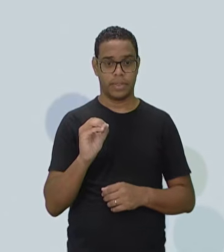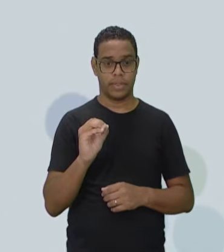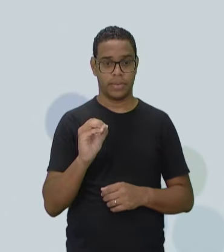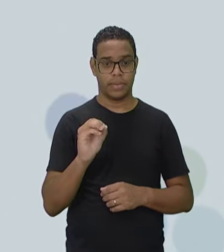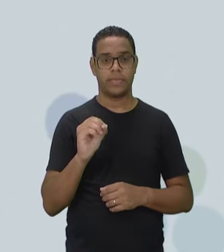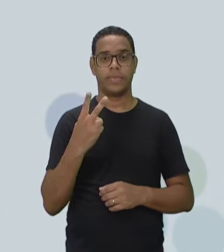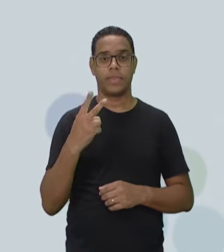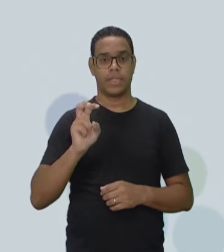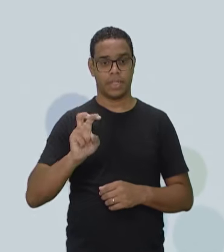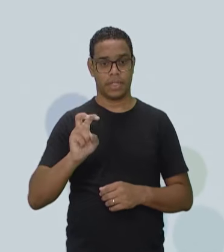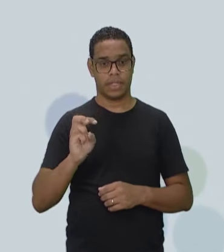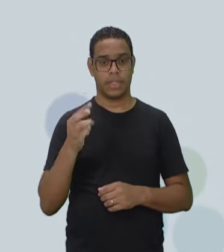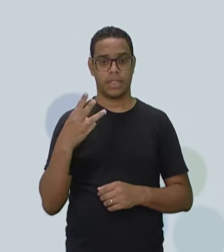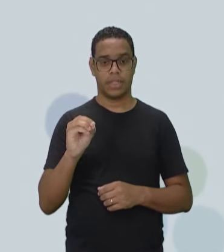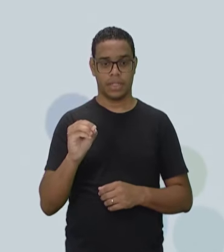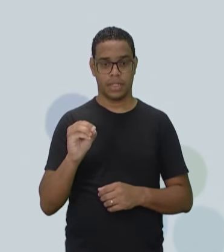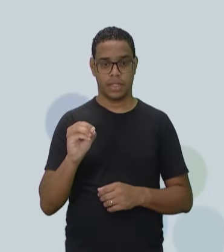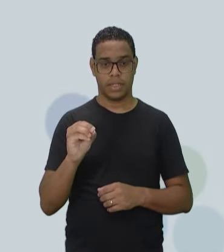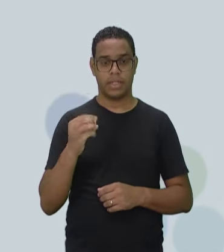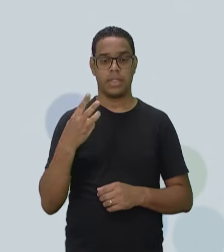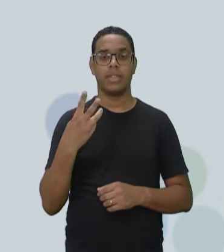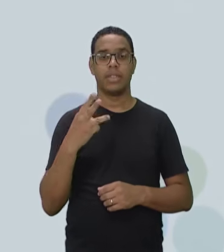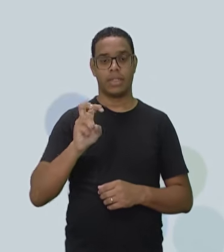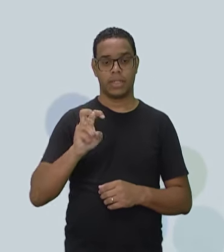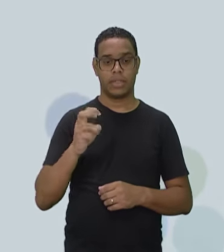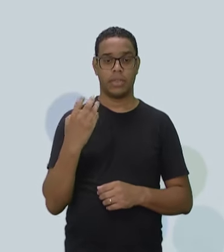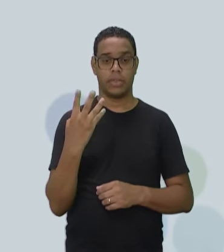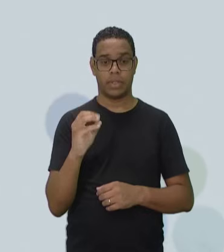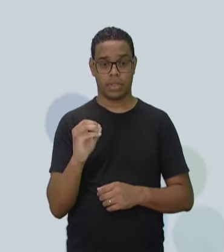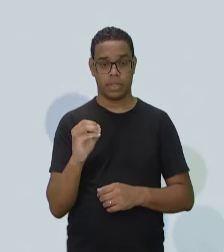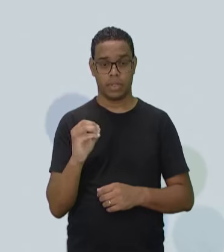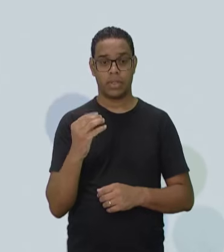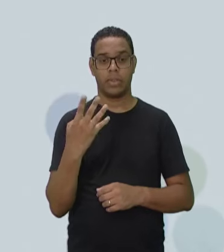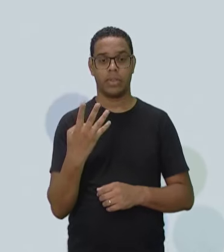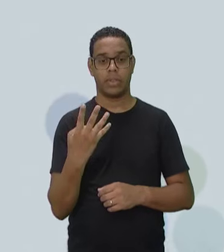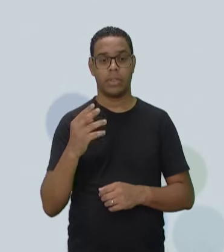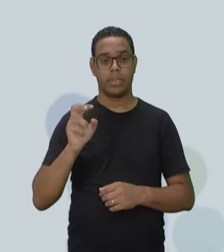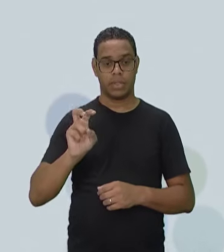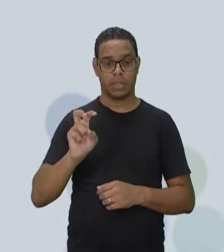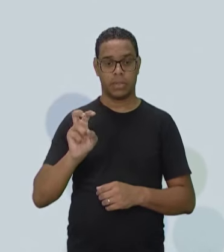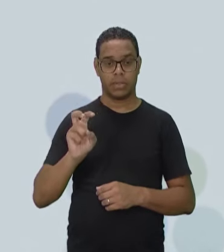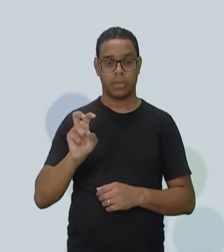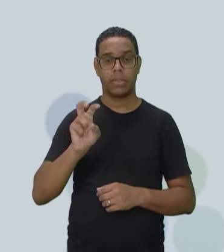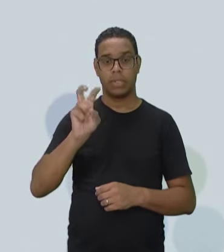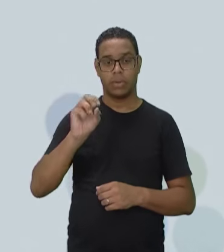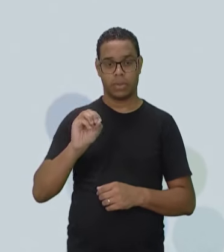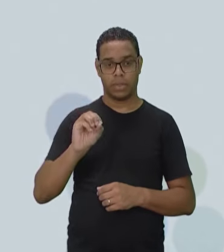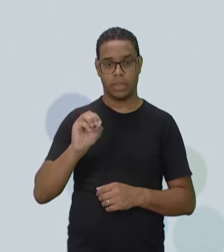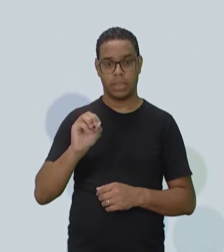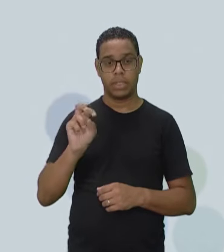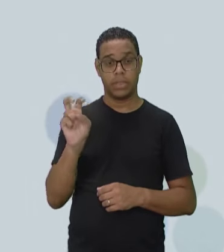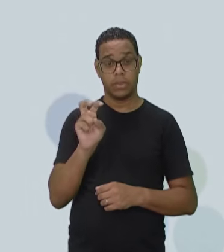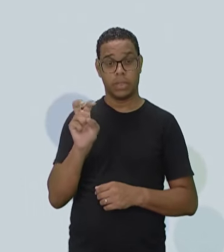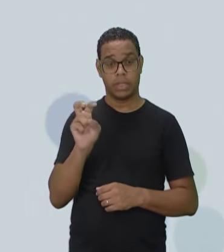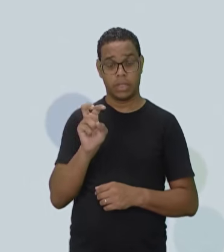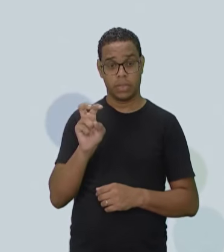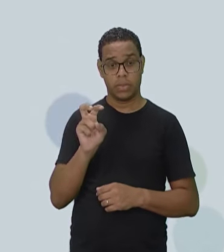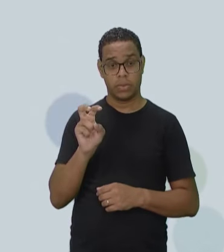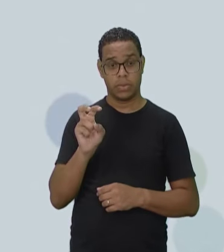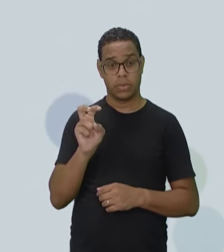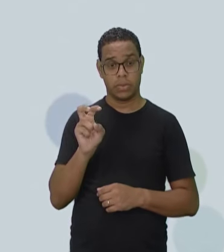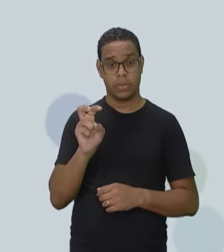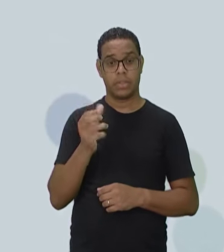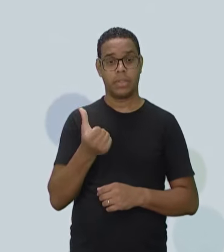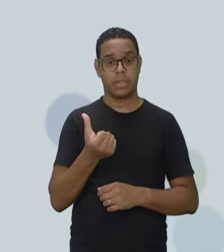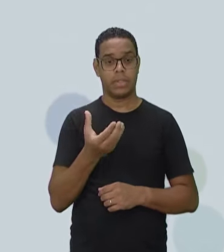20, 25, 30, 35, 40, 45, 50,